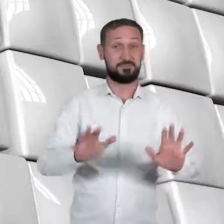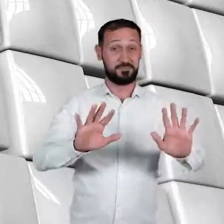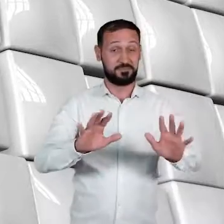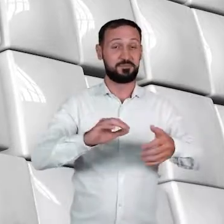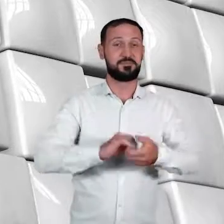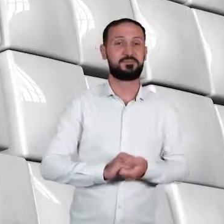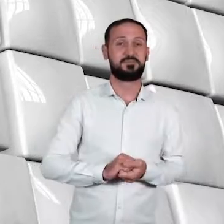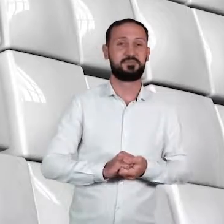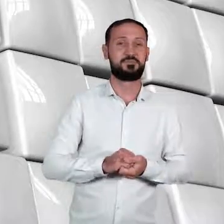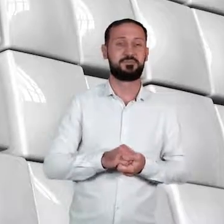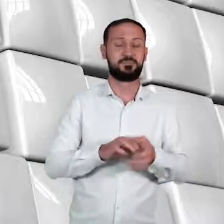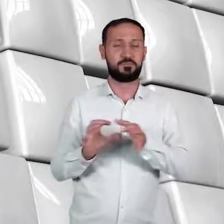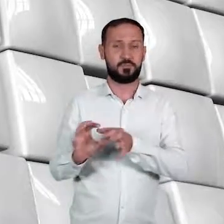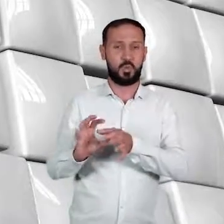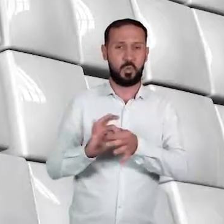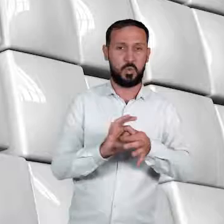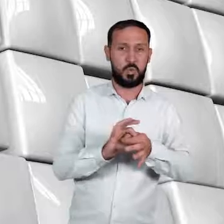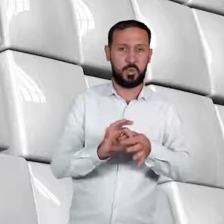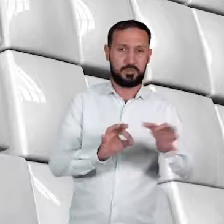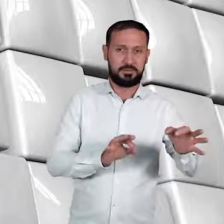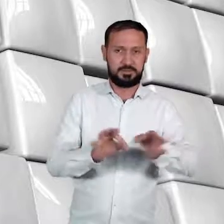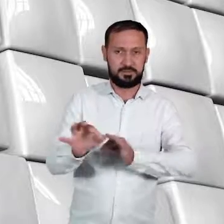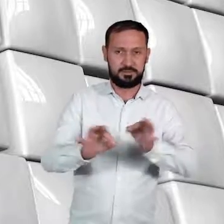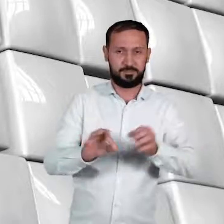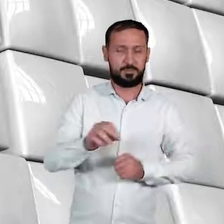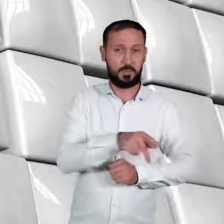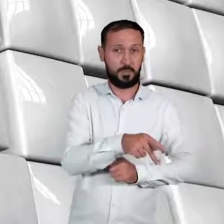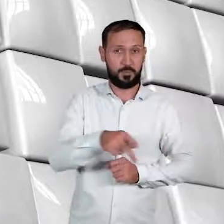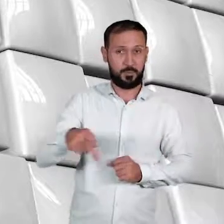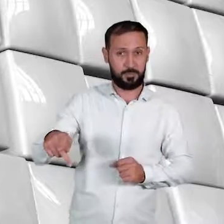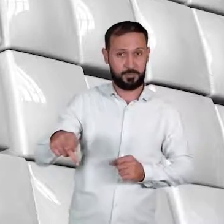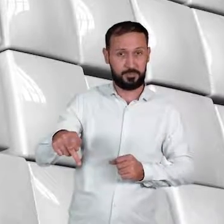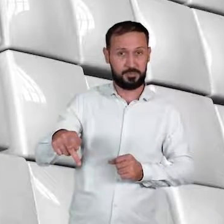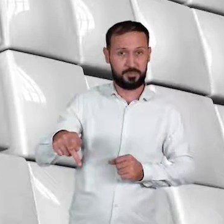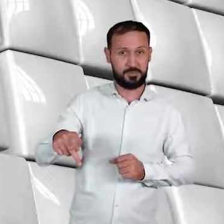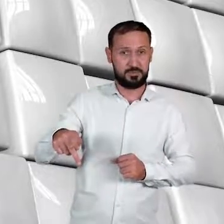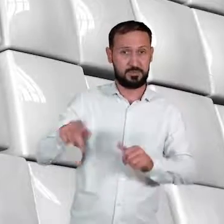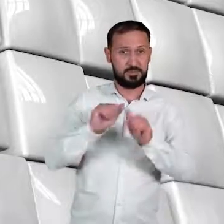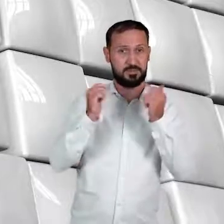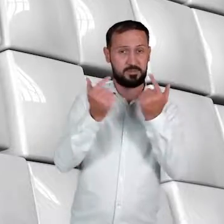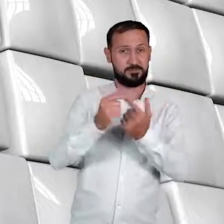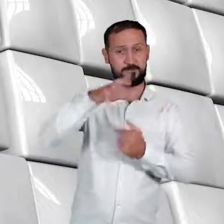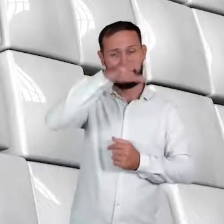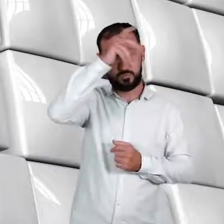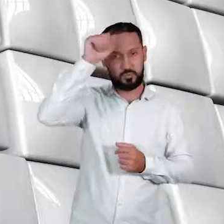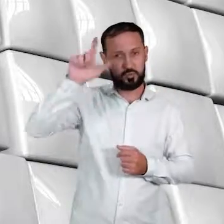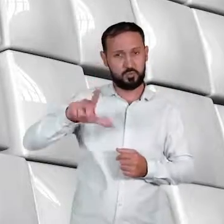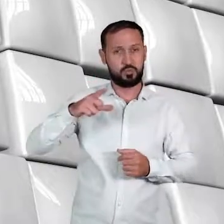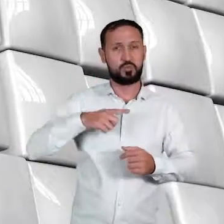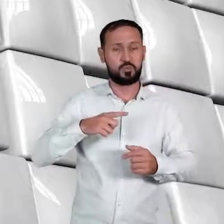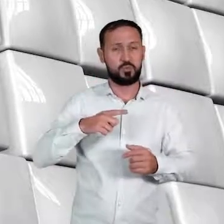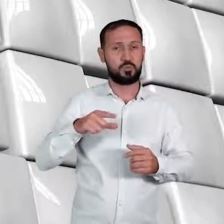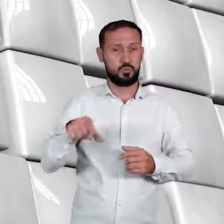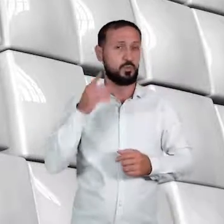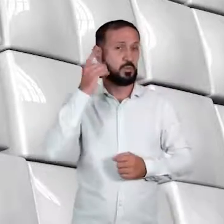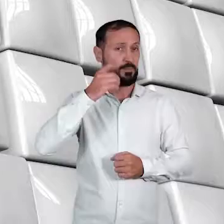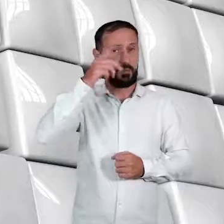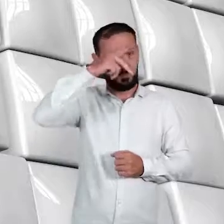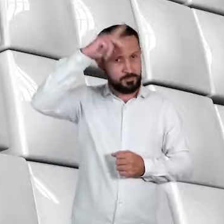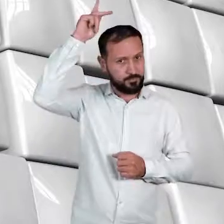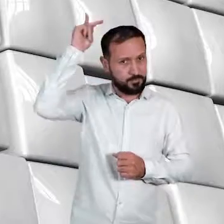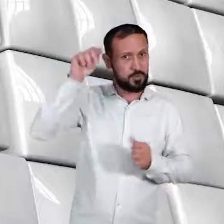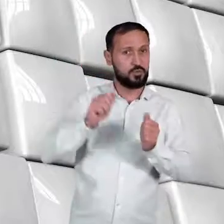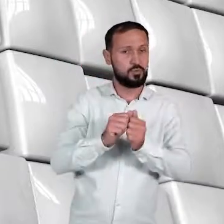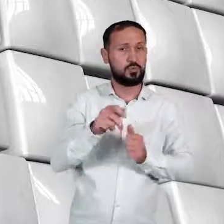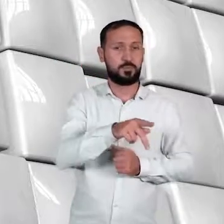Olá. Articulados pelo presidente da Assembleia Legislativa do Estado do Mato Grosso do Sul, o deputado Paulo Correia, e